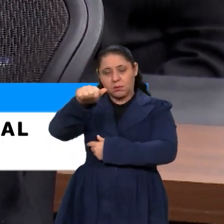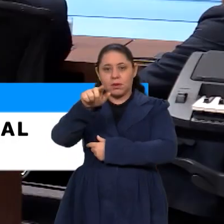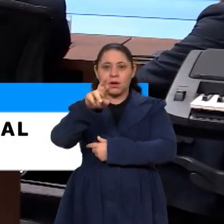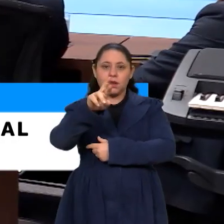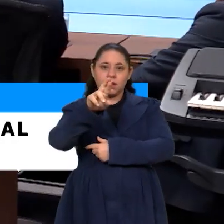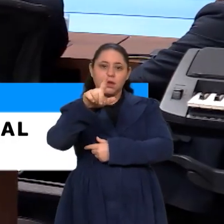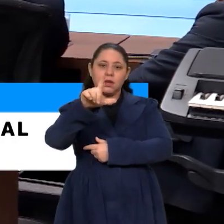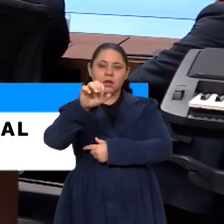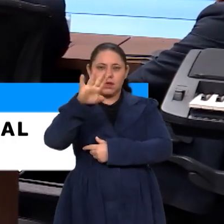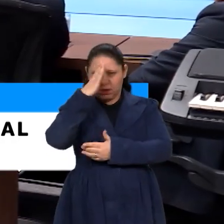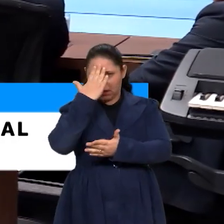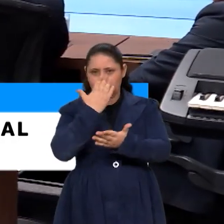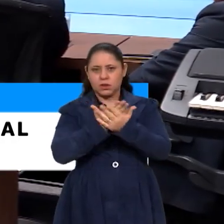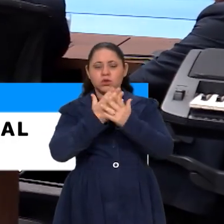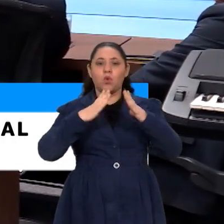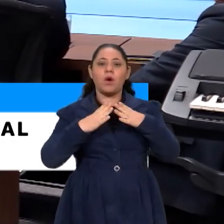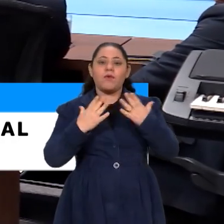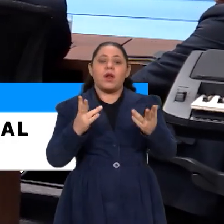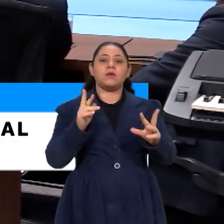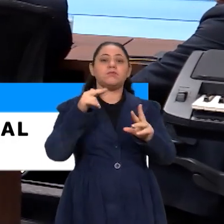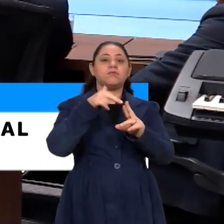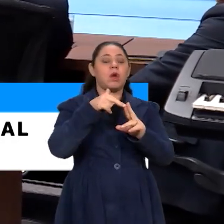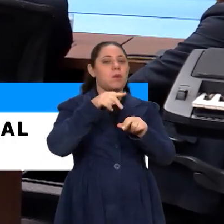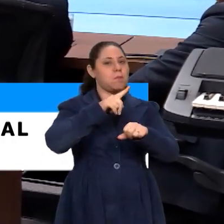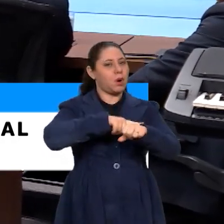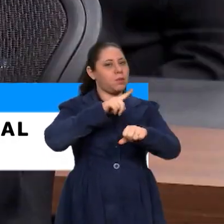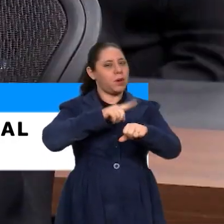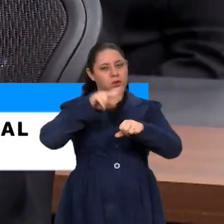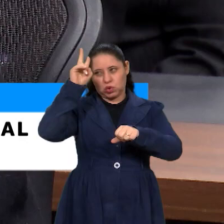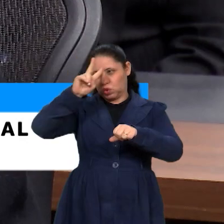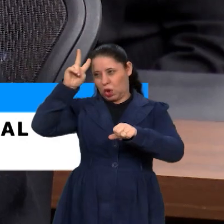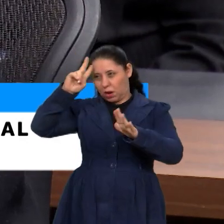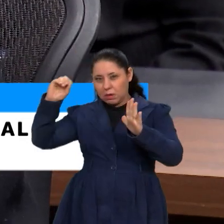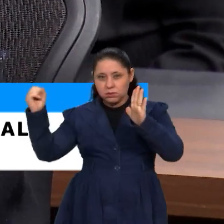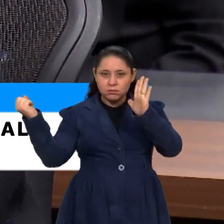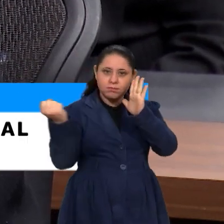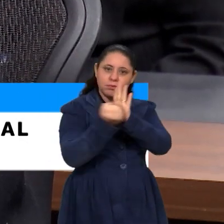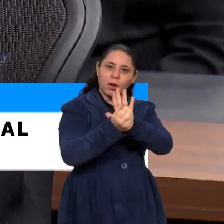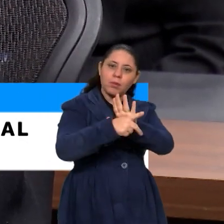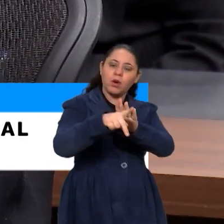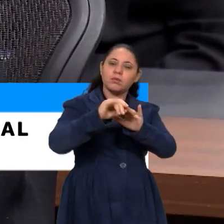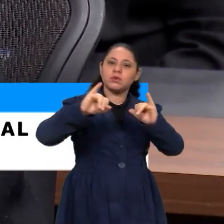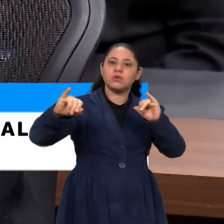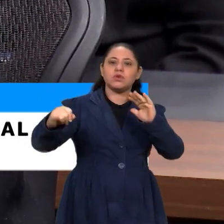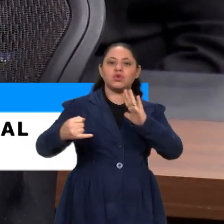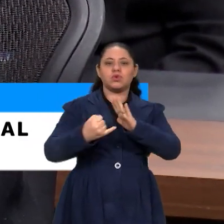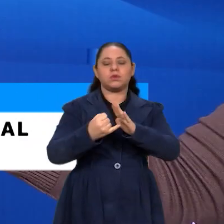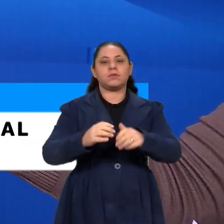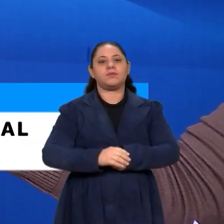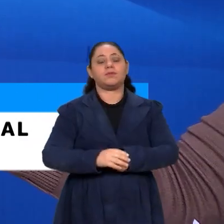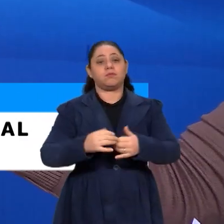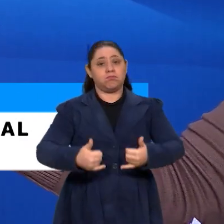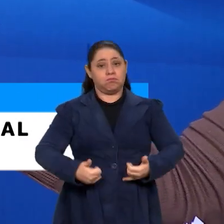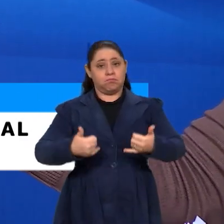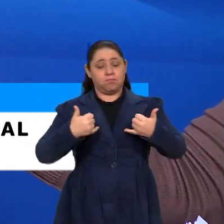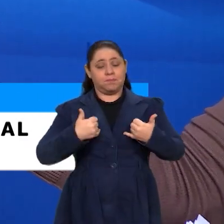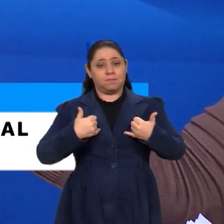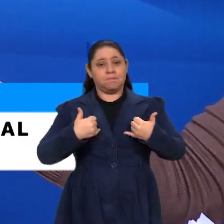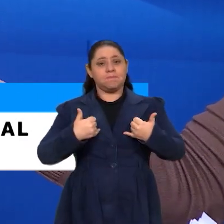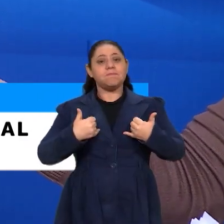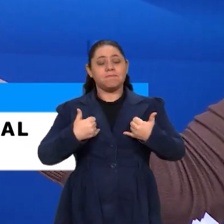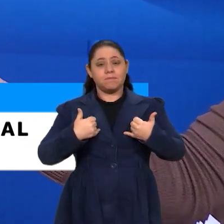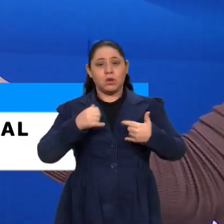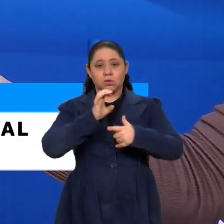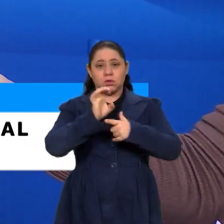Sul, Marlene Figueira, acredita que o evento representa um momento histórico para a instituição. É um orgulho muito grande